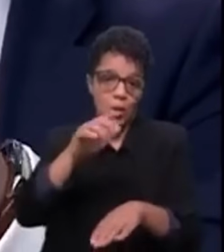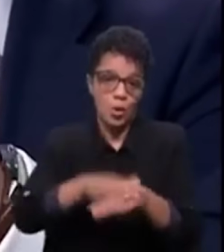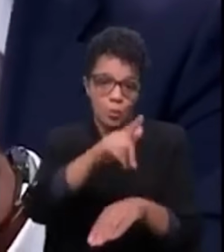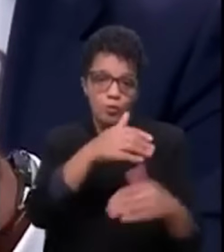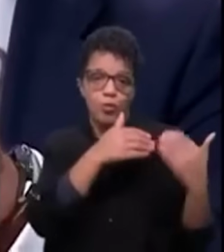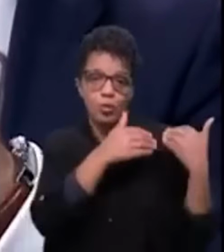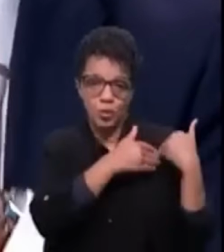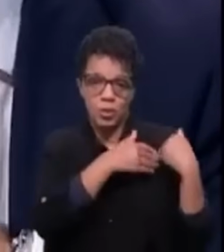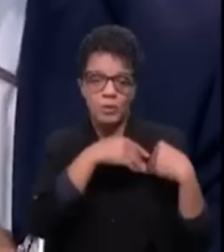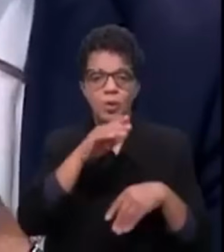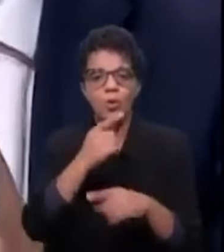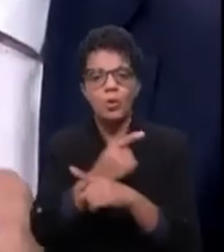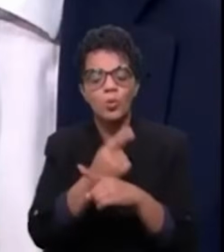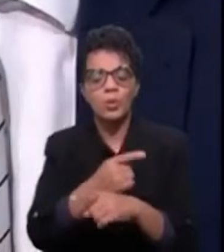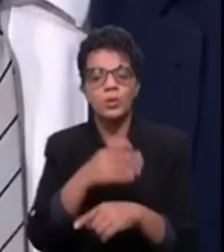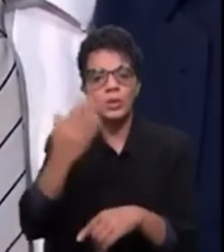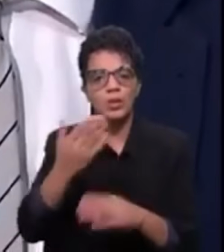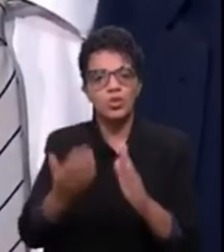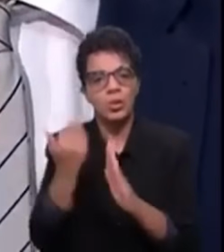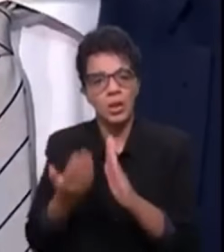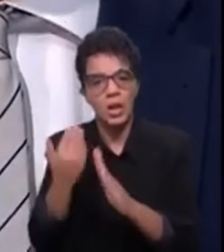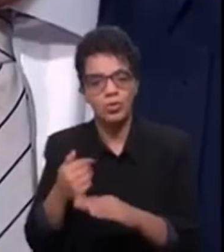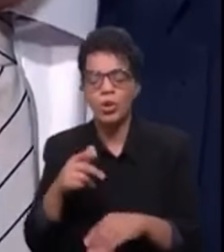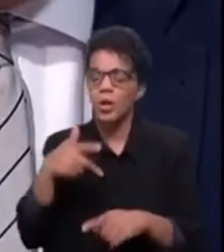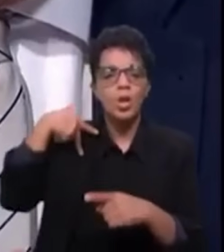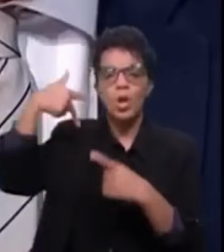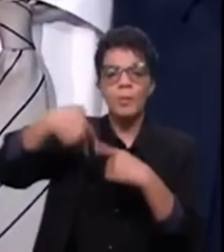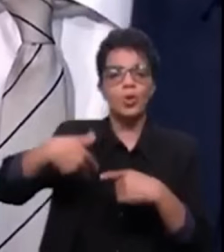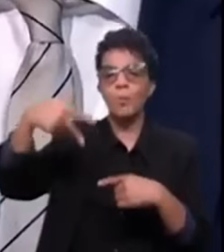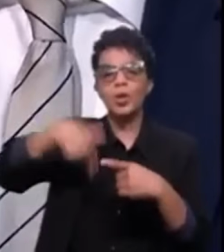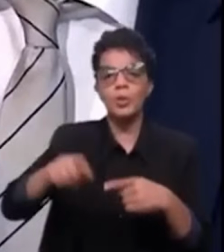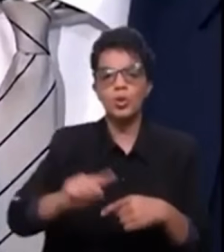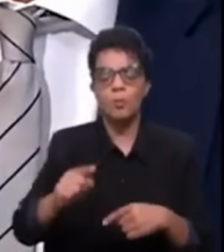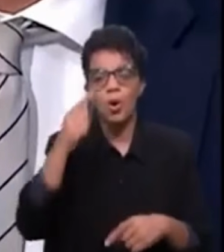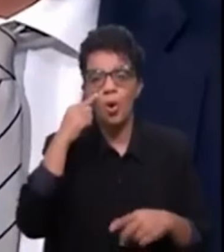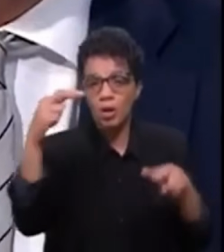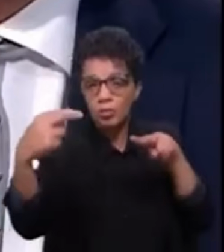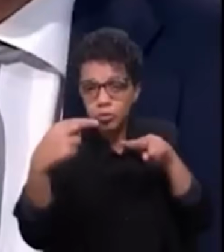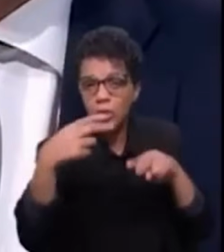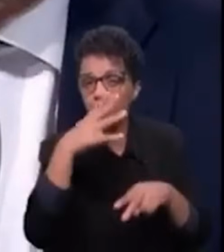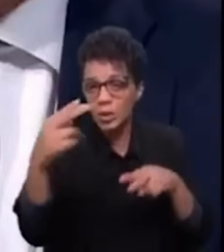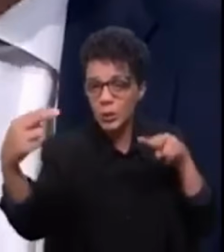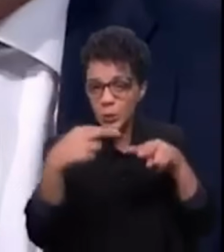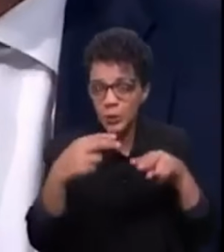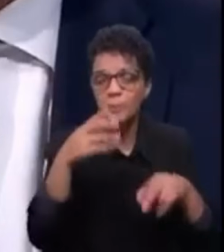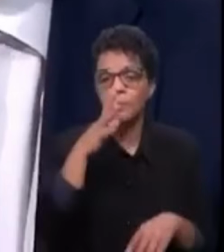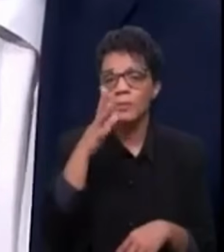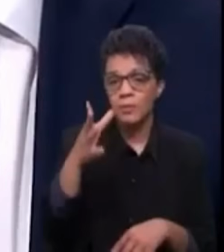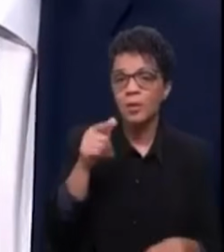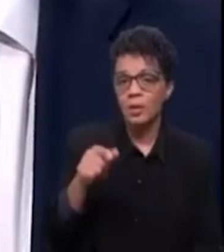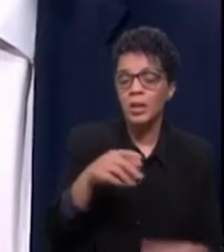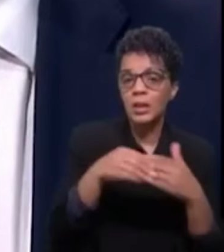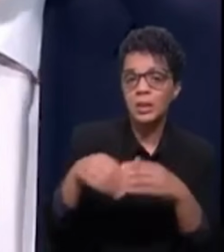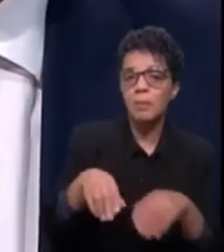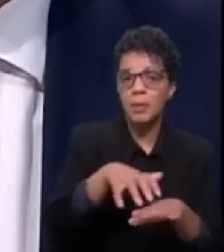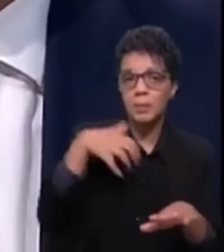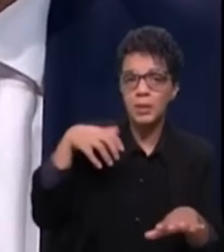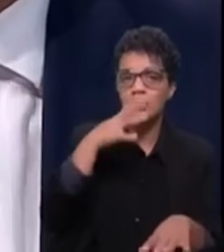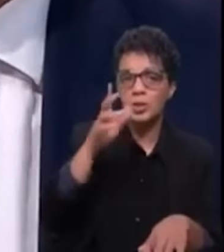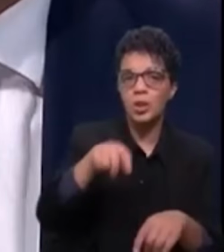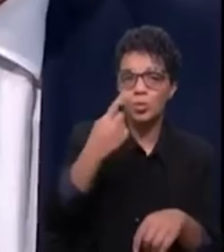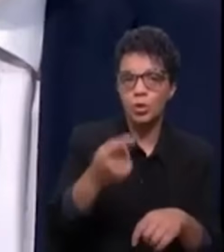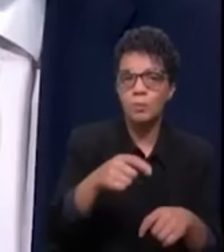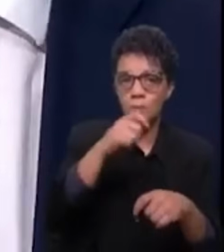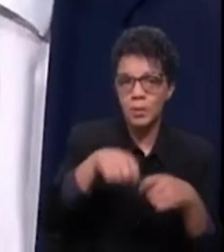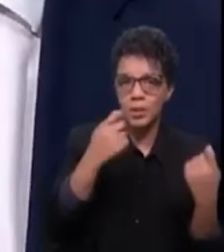por muitos dos direitos tirados às Forças de seguranç olhos er parar achava devia ser Lu